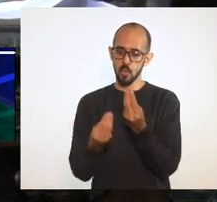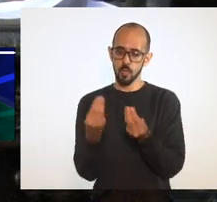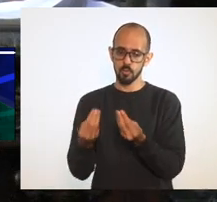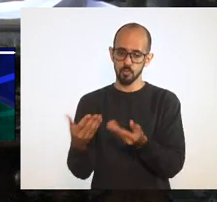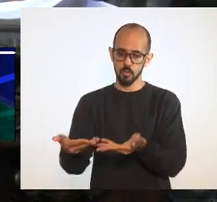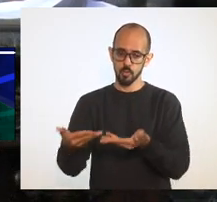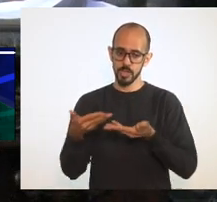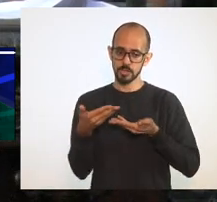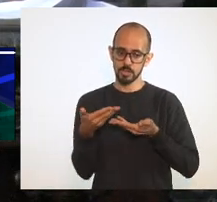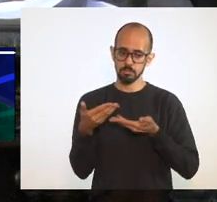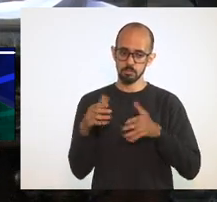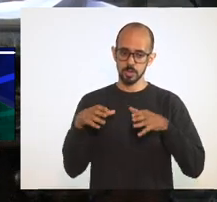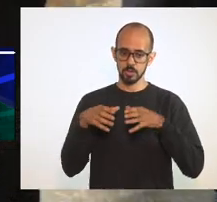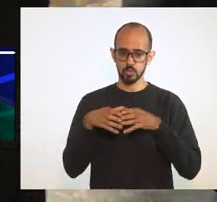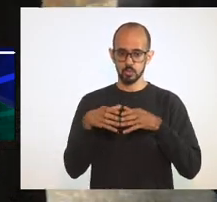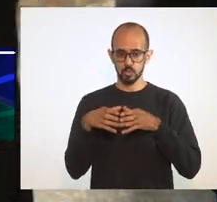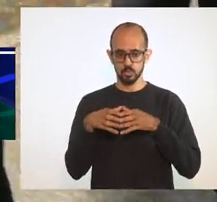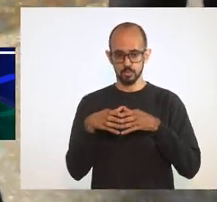aí.